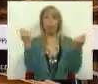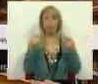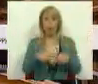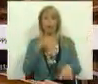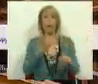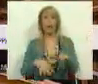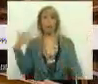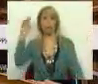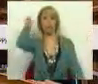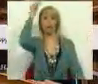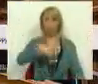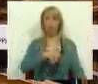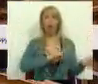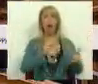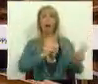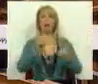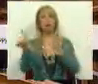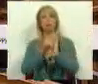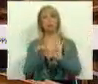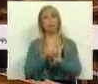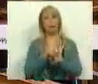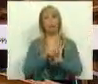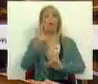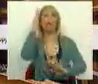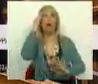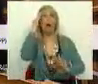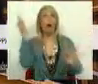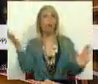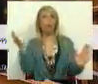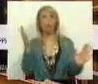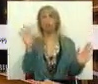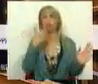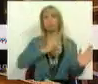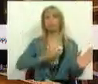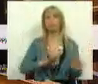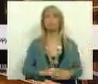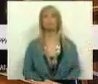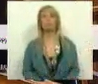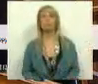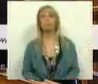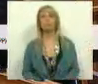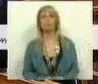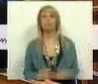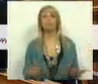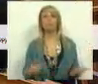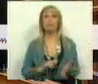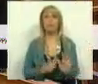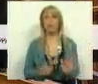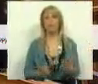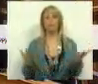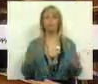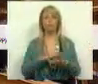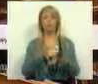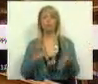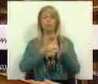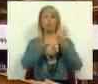Assembleia da República, as alterações legislativas que consideram úteis. Relativamente ao projeto